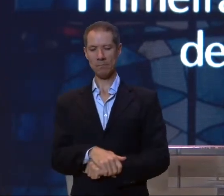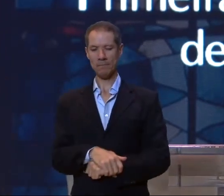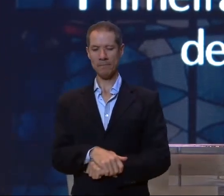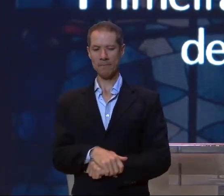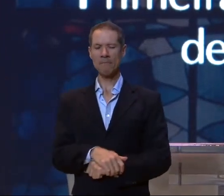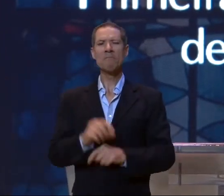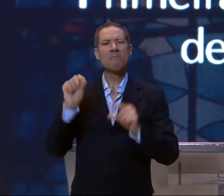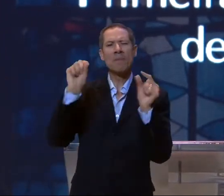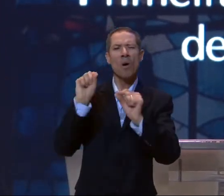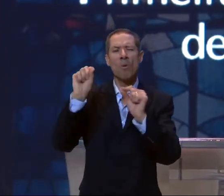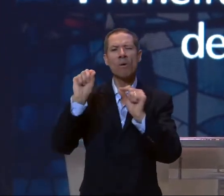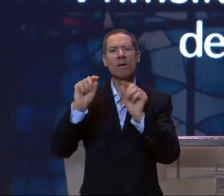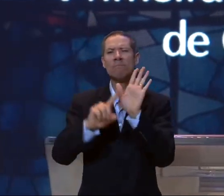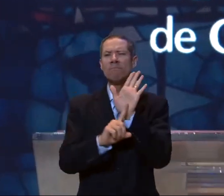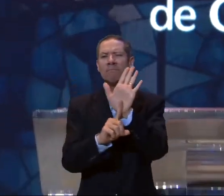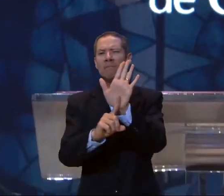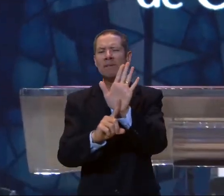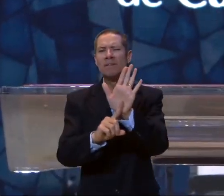O que isso representa?